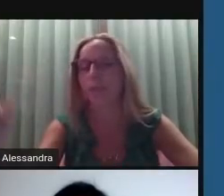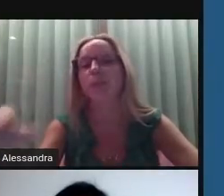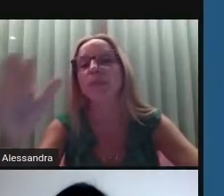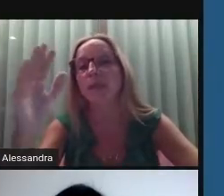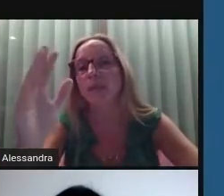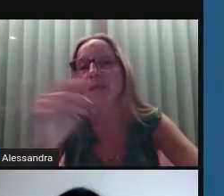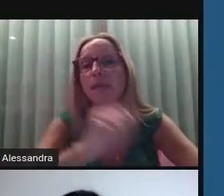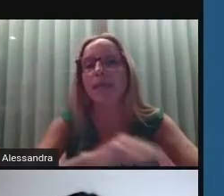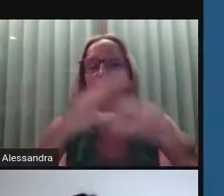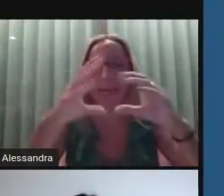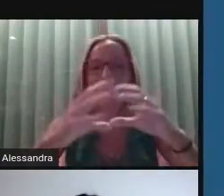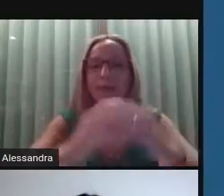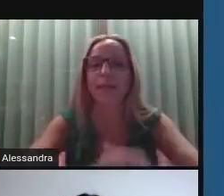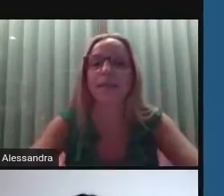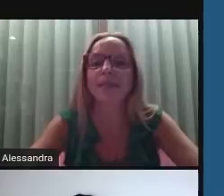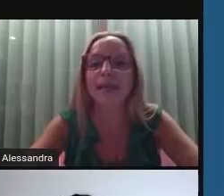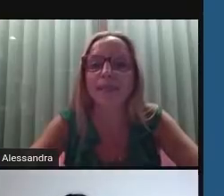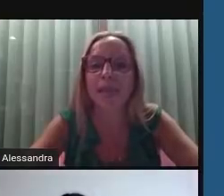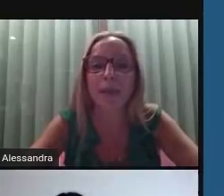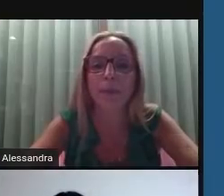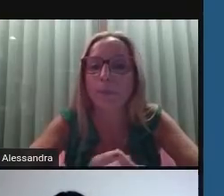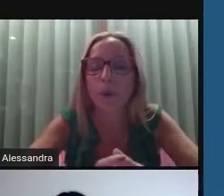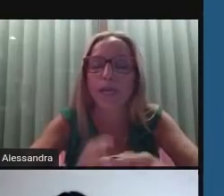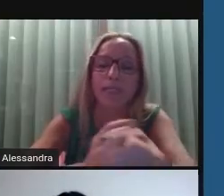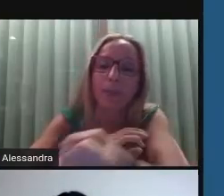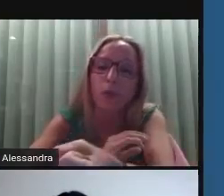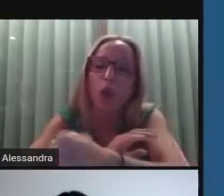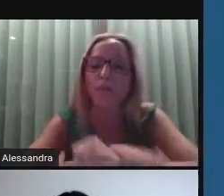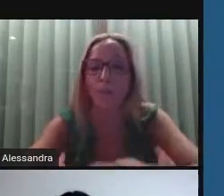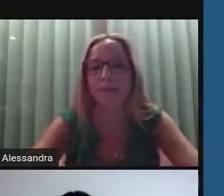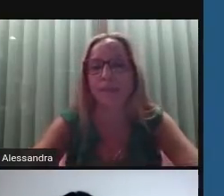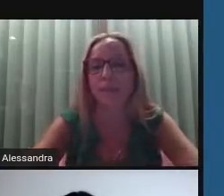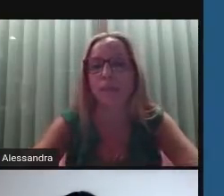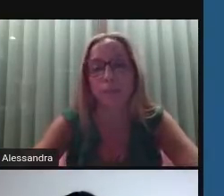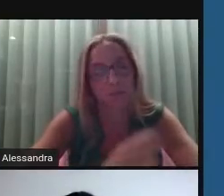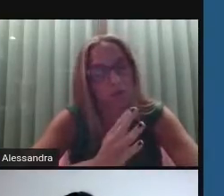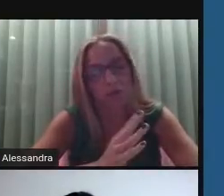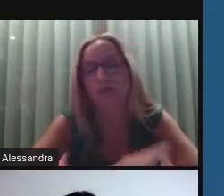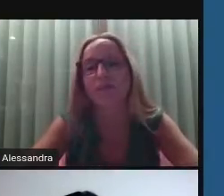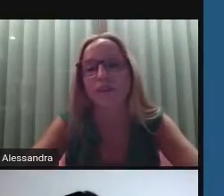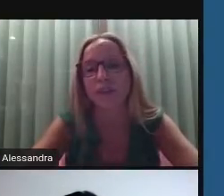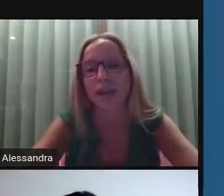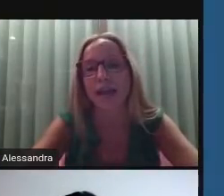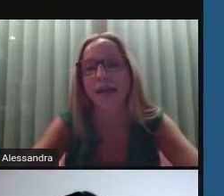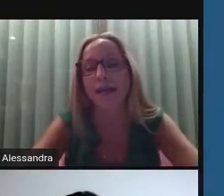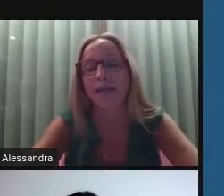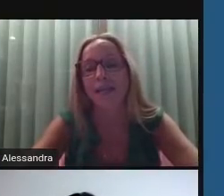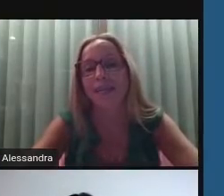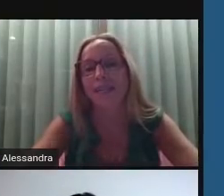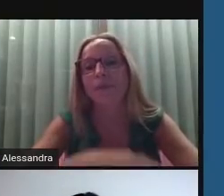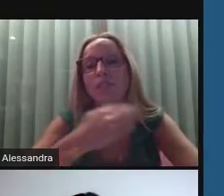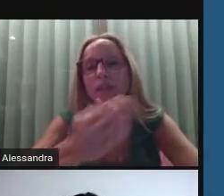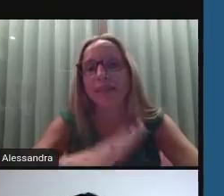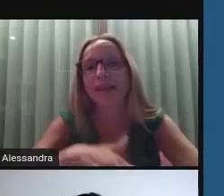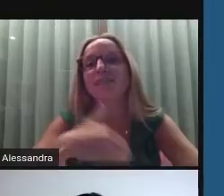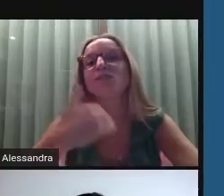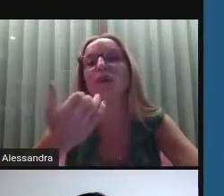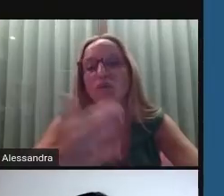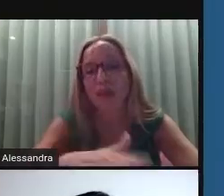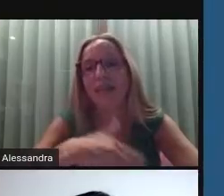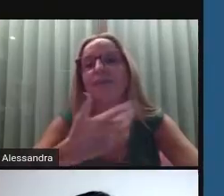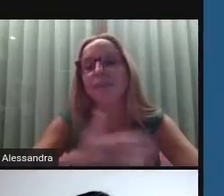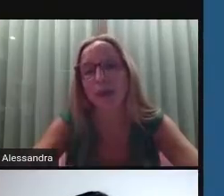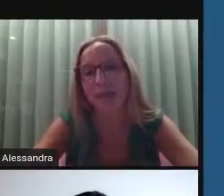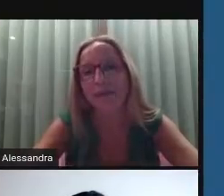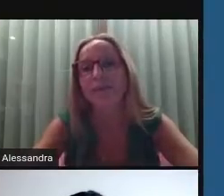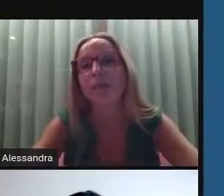ou que rima. E aí, cada criança recebe, por exemplo, 9 pecinhas, isso vai variar, e na medida em que elas